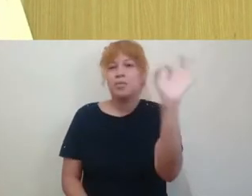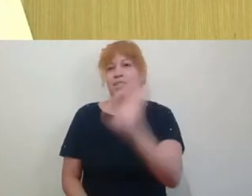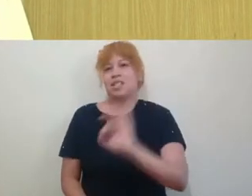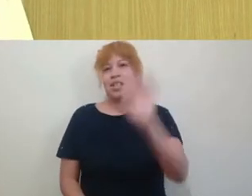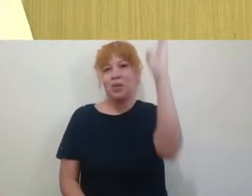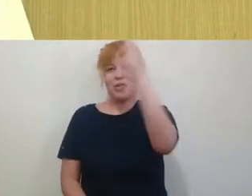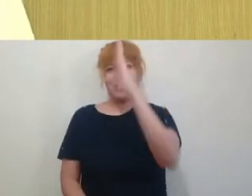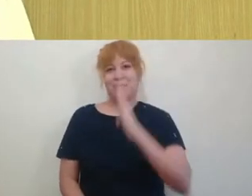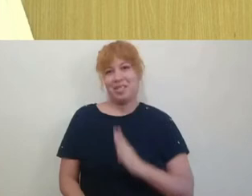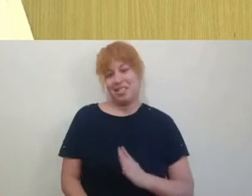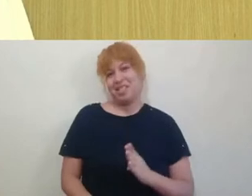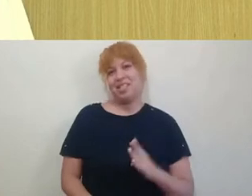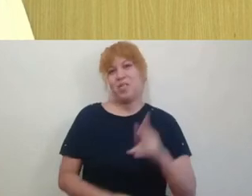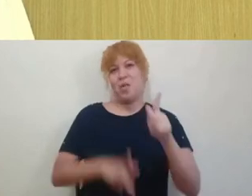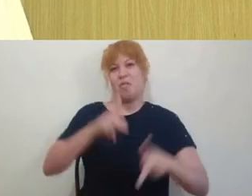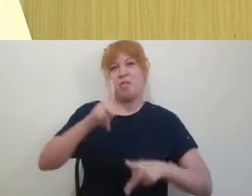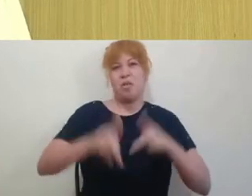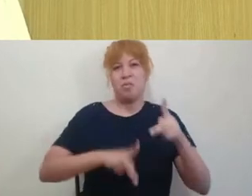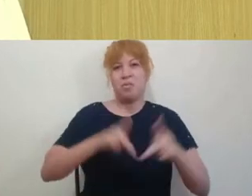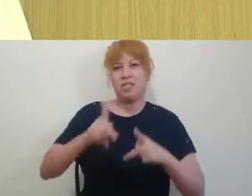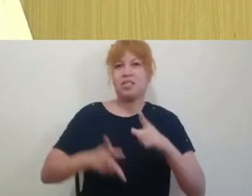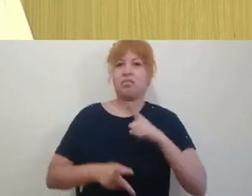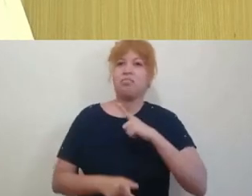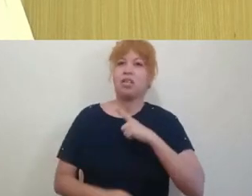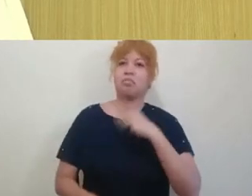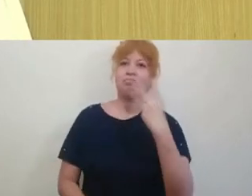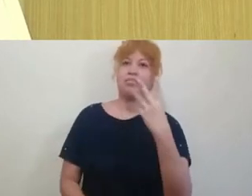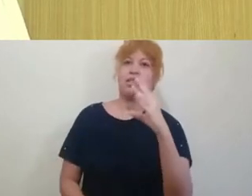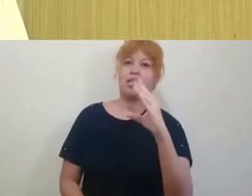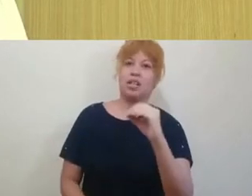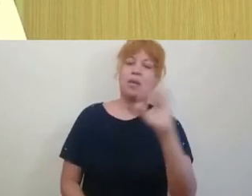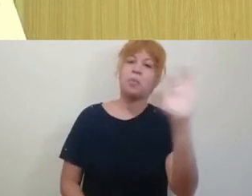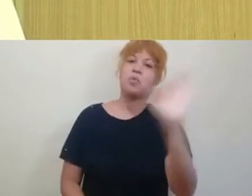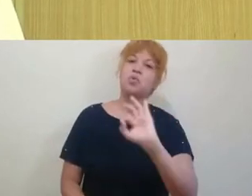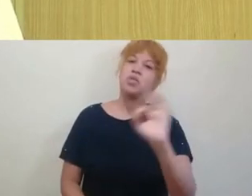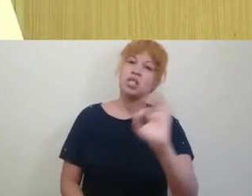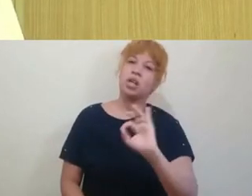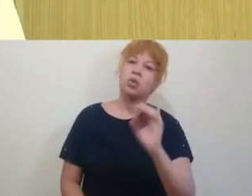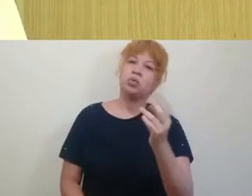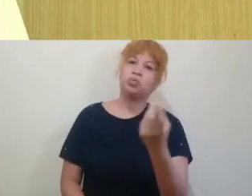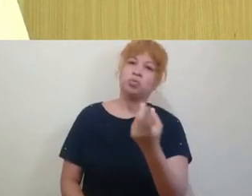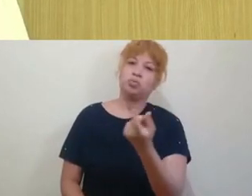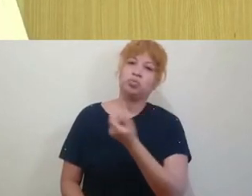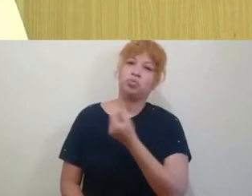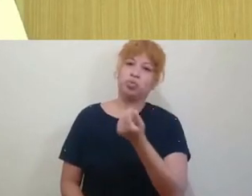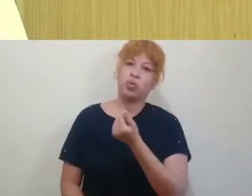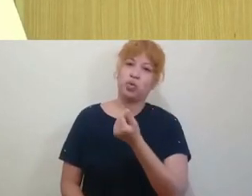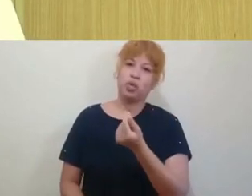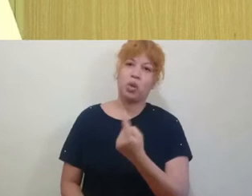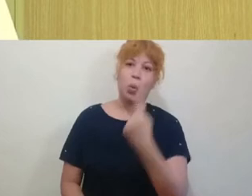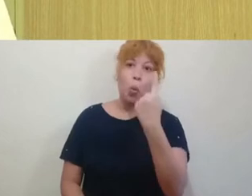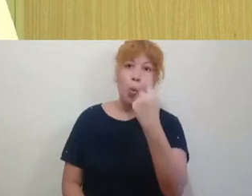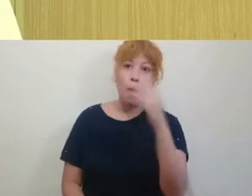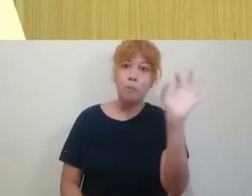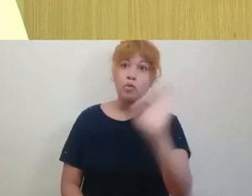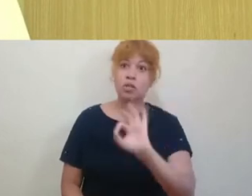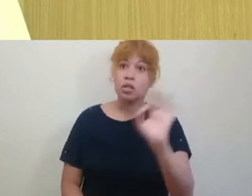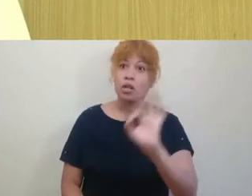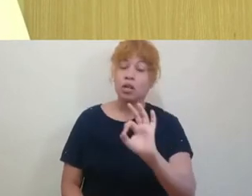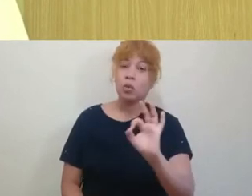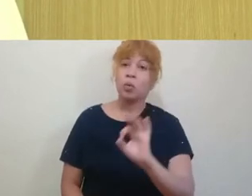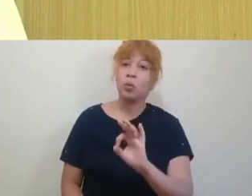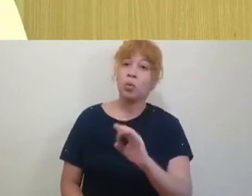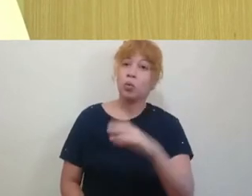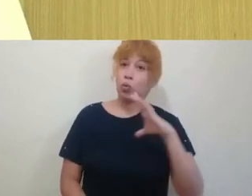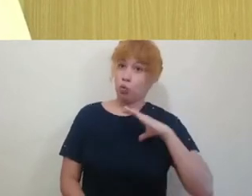pessoas, e aí eu queria que vocês, no labor de vocês, na execução do trabalho de vocês, pensassem um pouco diferente.